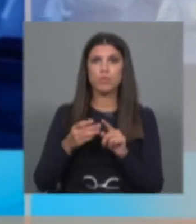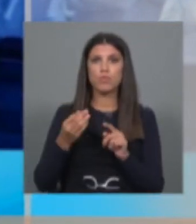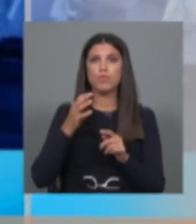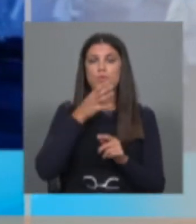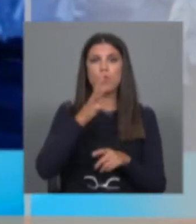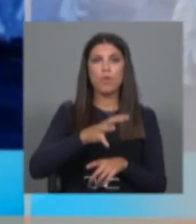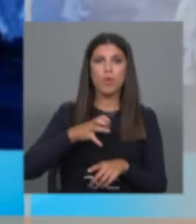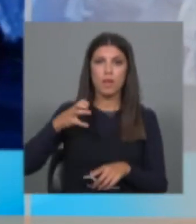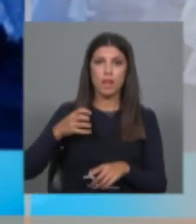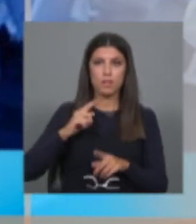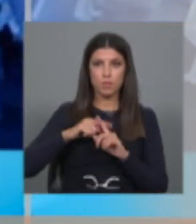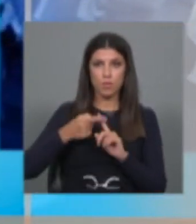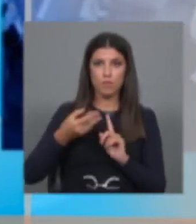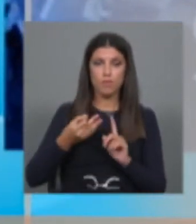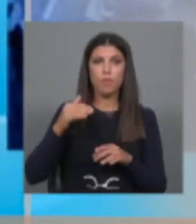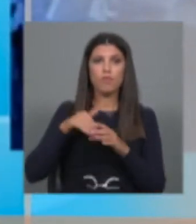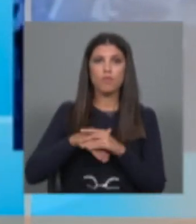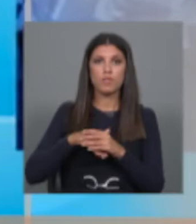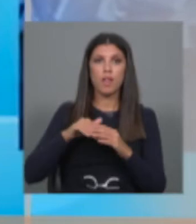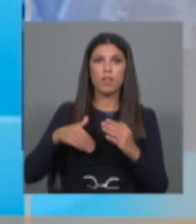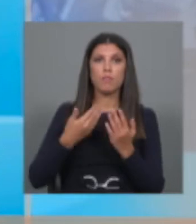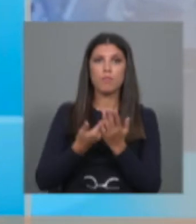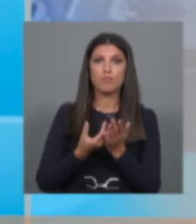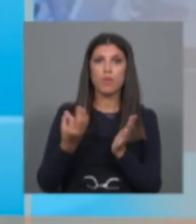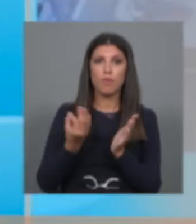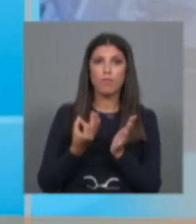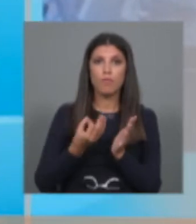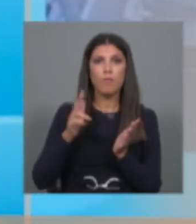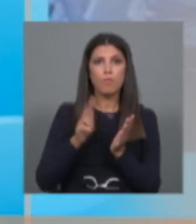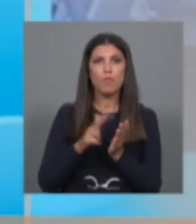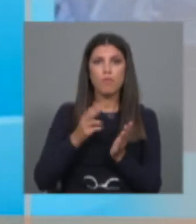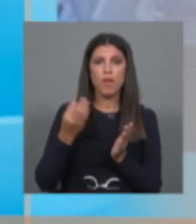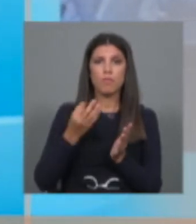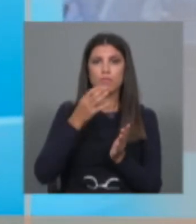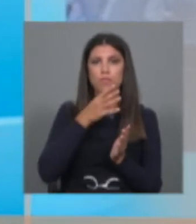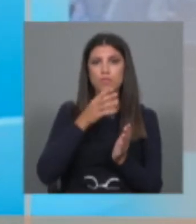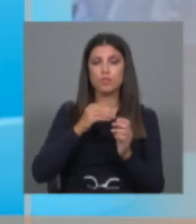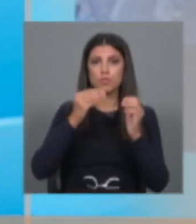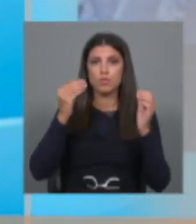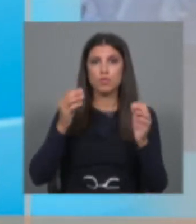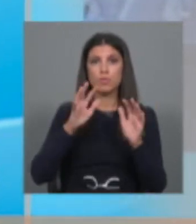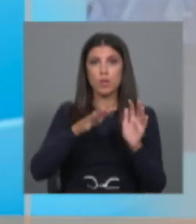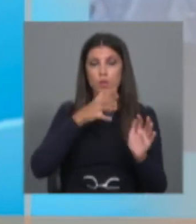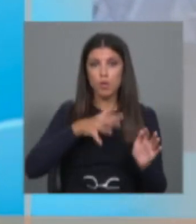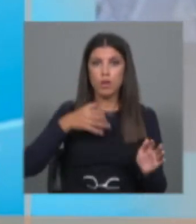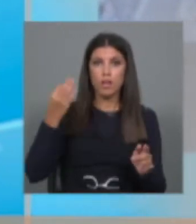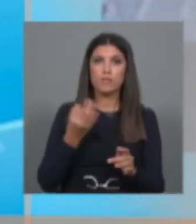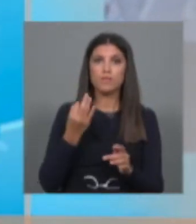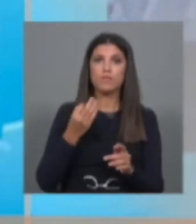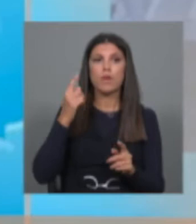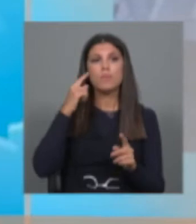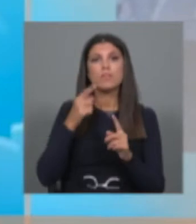foi votada uma moção pelo Congresso e foi aprovada pelo Congresso no sentido de o partido